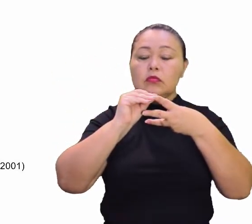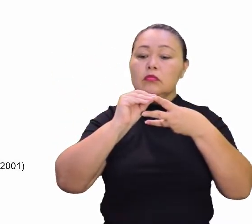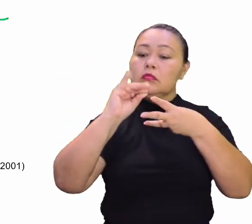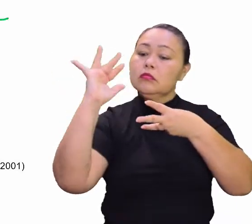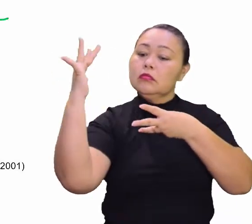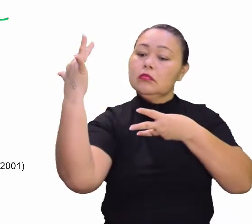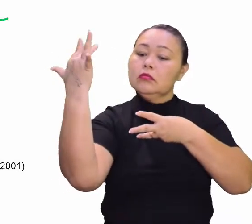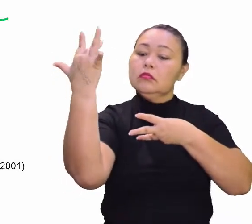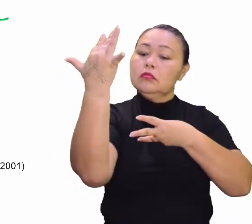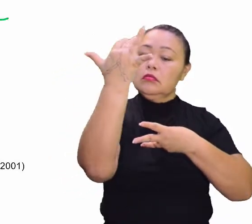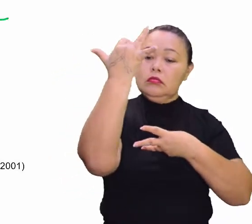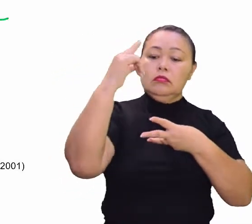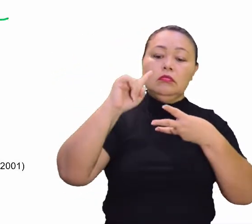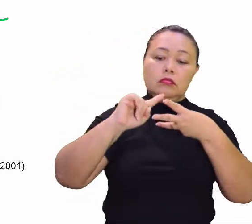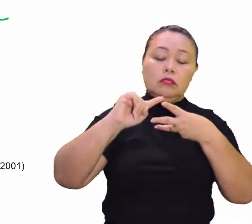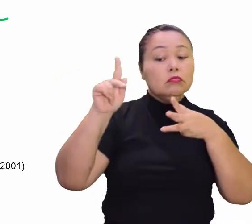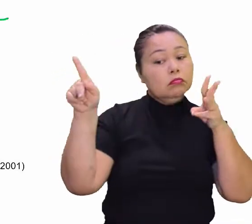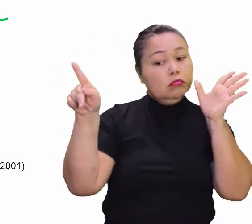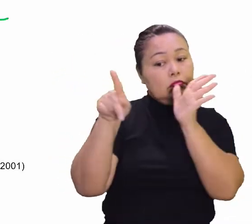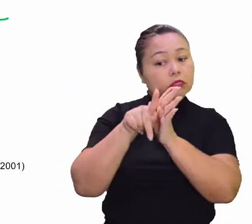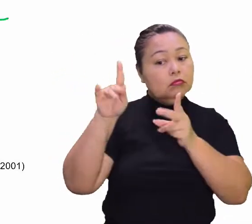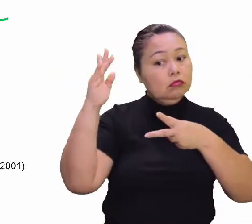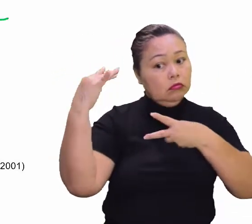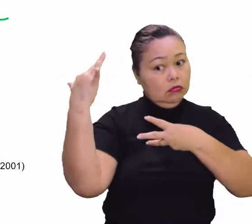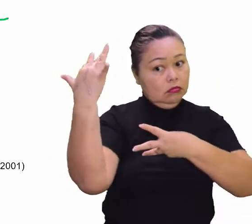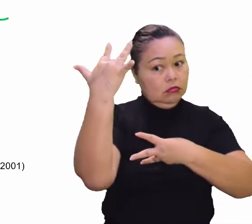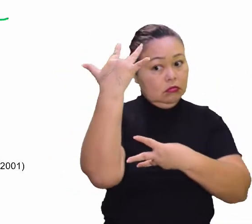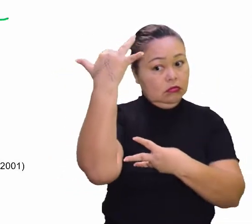componente físico da natureza.